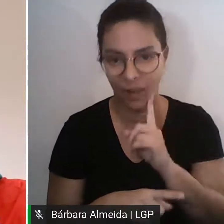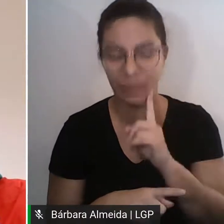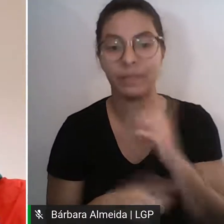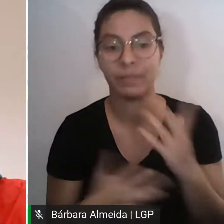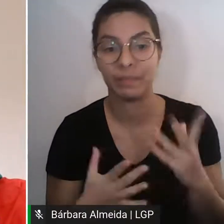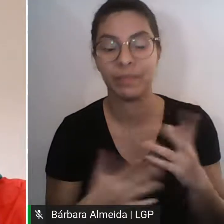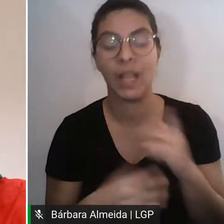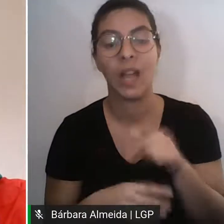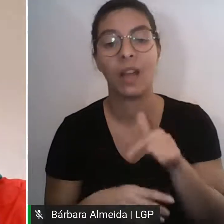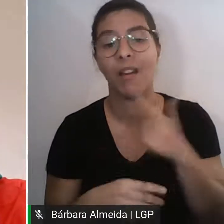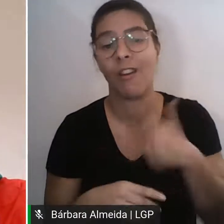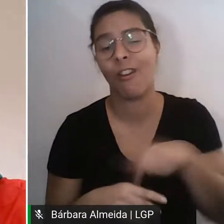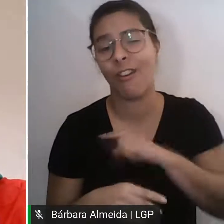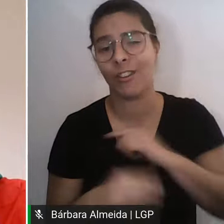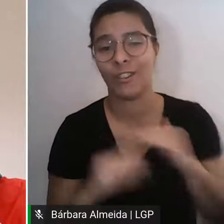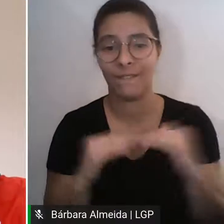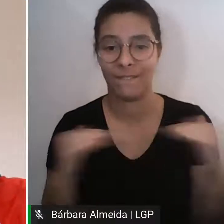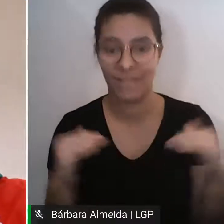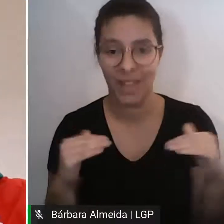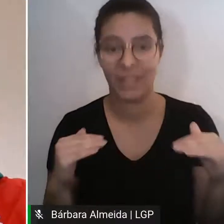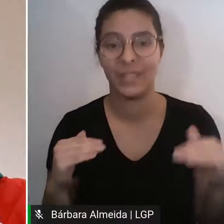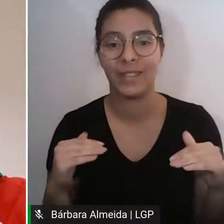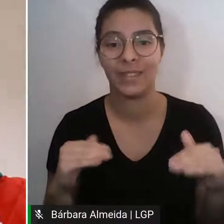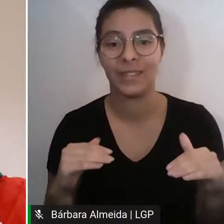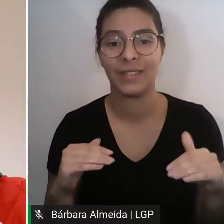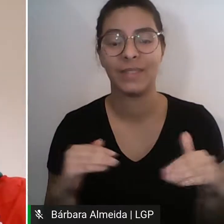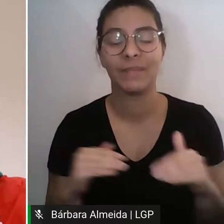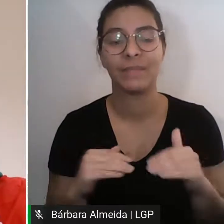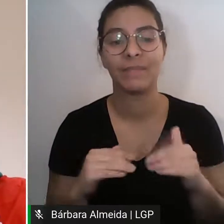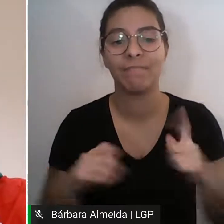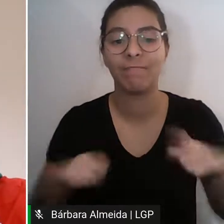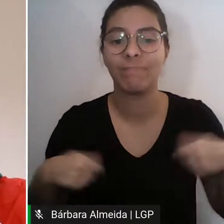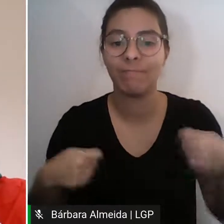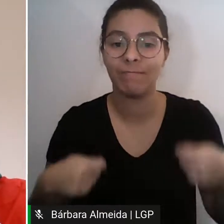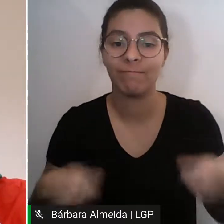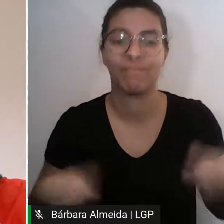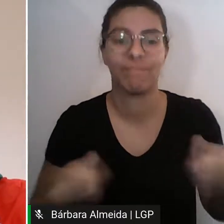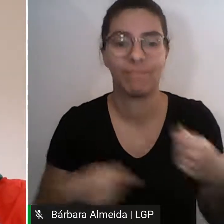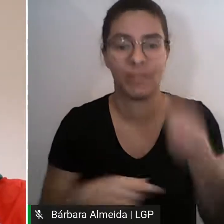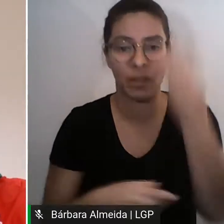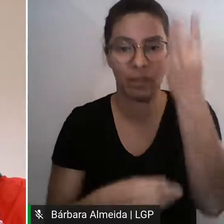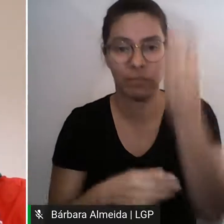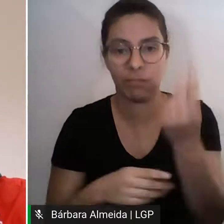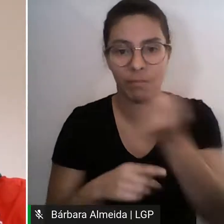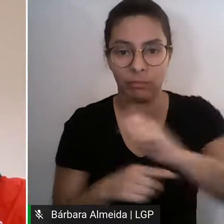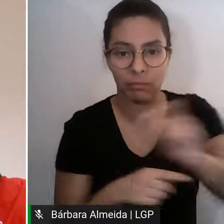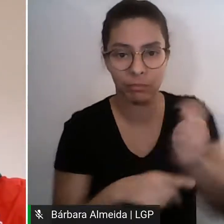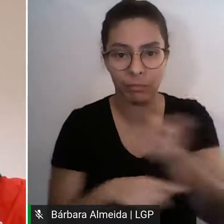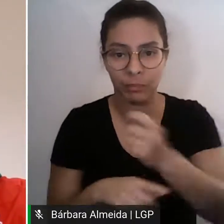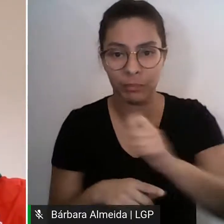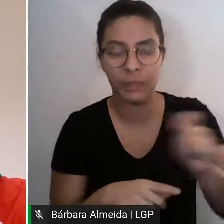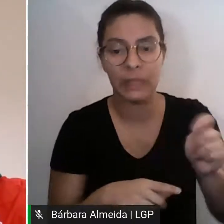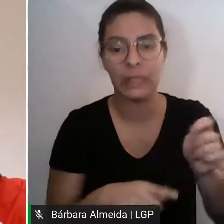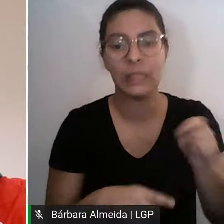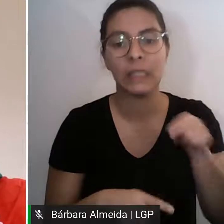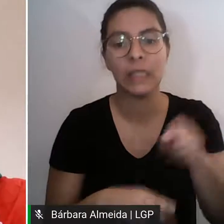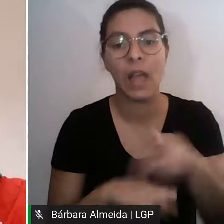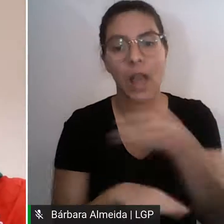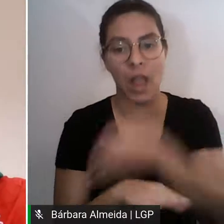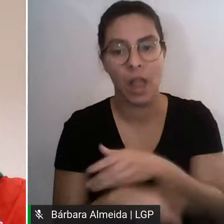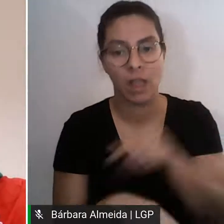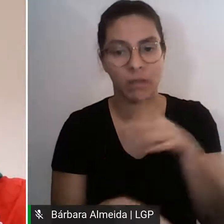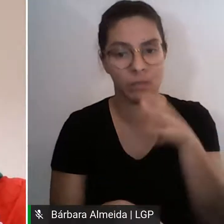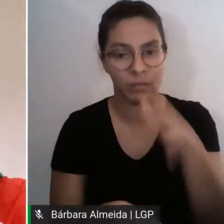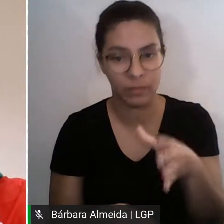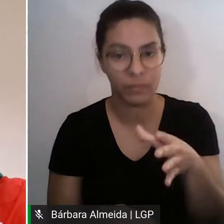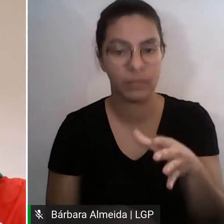fase do para o badminton em que, como referi há bocado, que foi há pouco tempo, e nós entramos numa